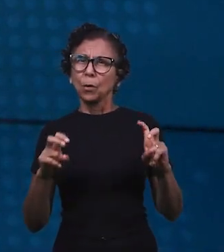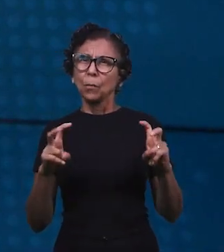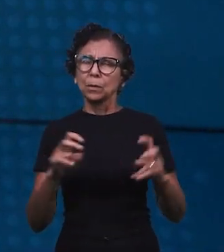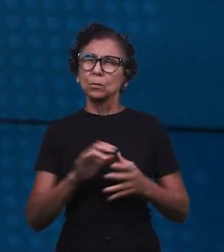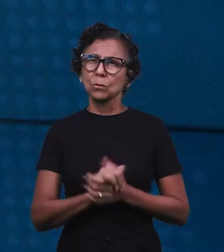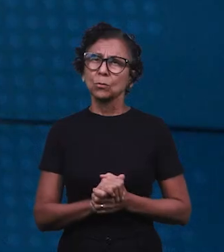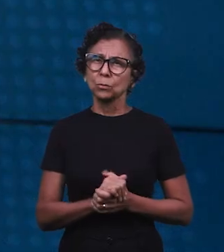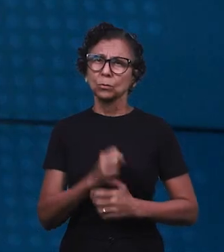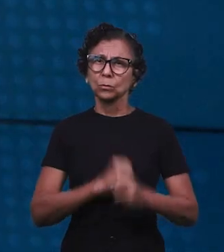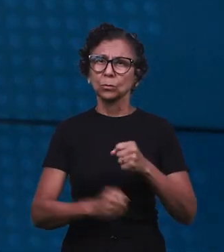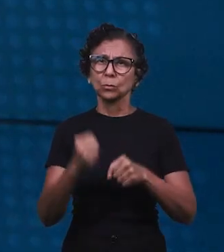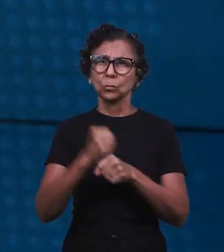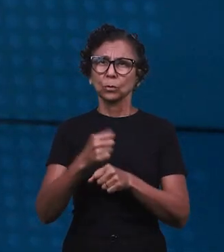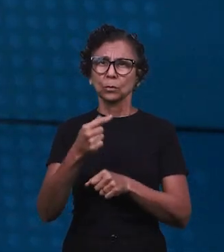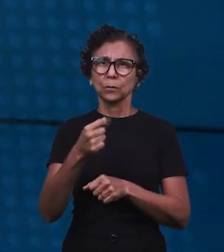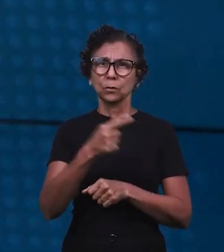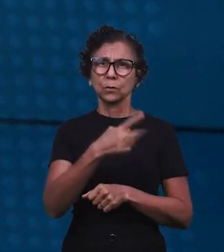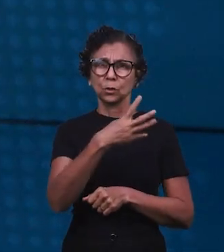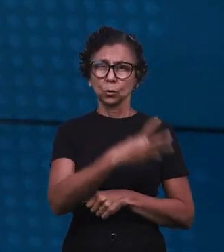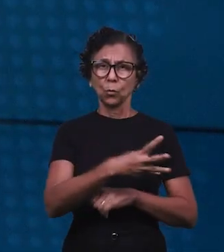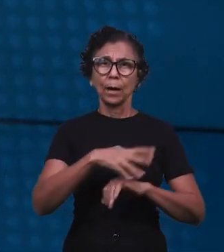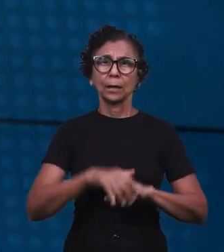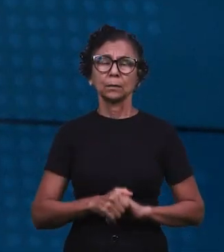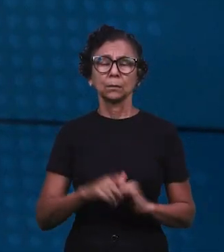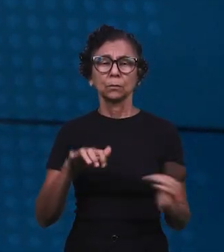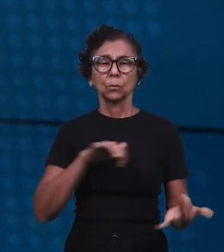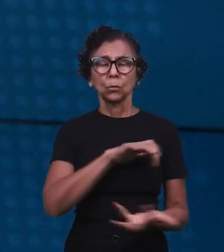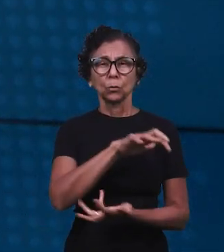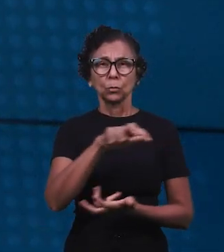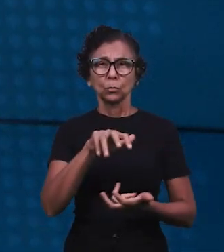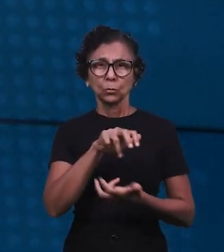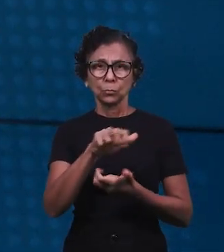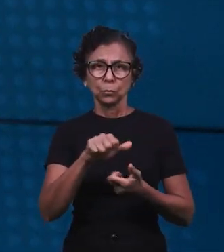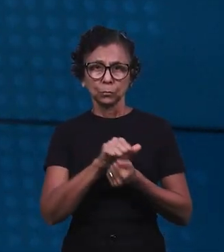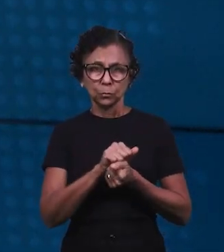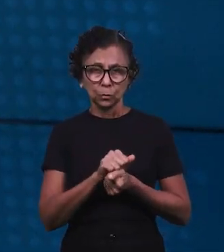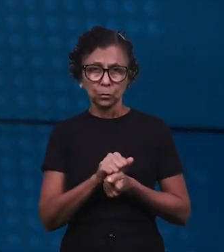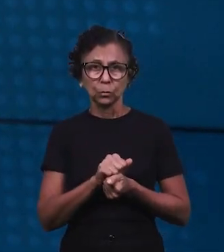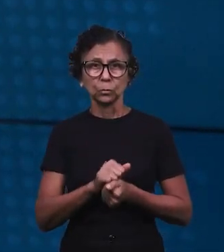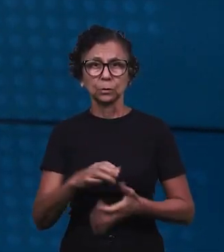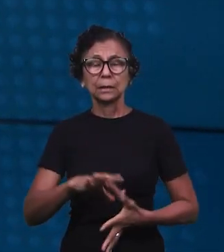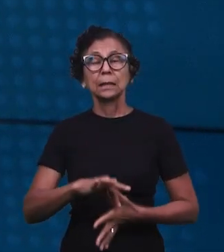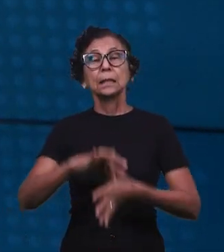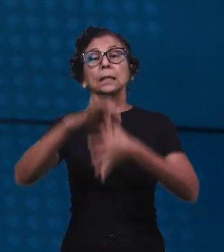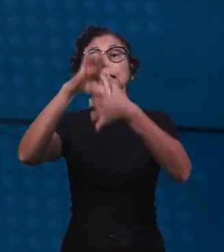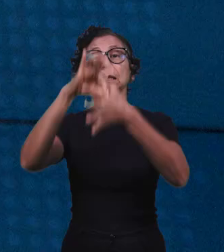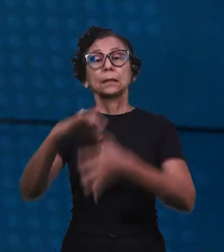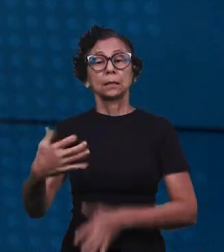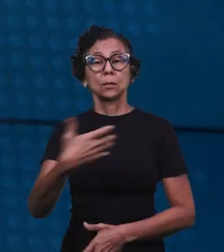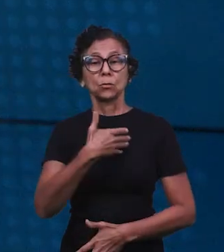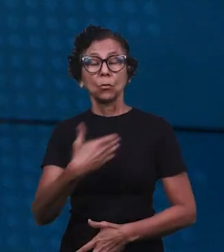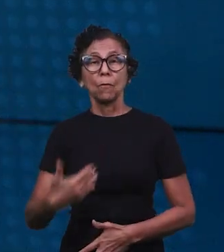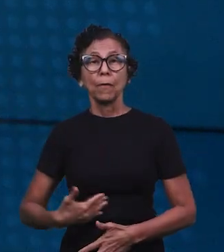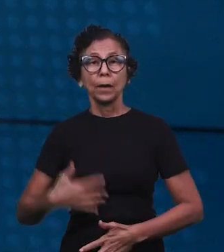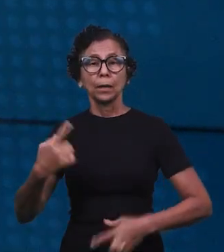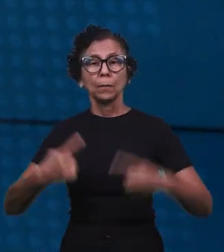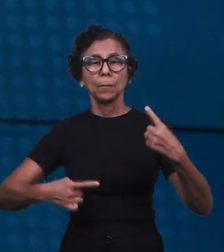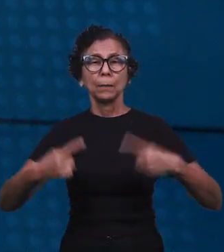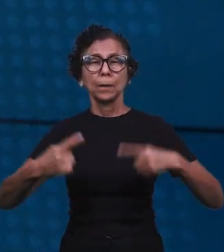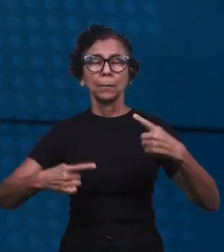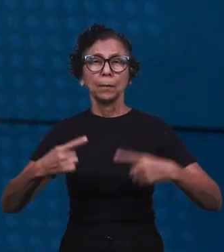2024 no Fórum Econômico Mundial, realizado em Davos, onde líderes globais discutiram como